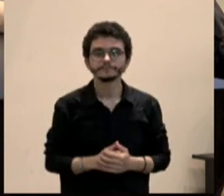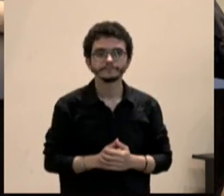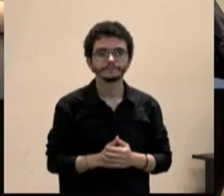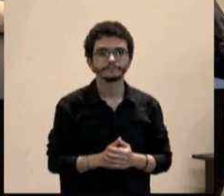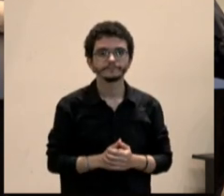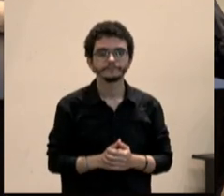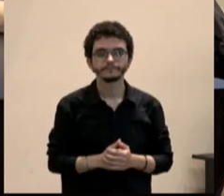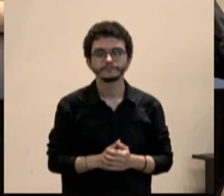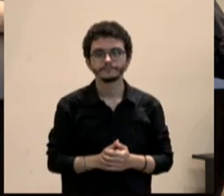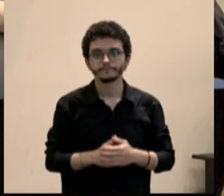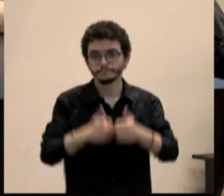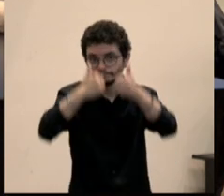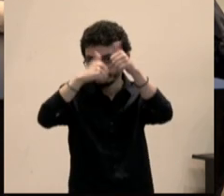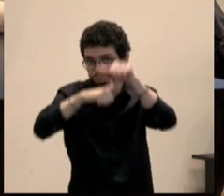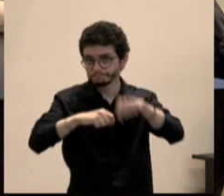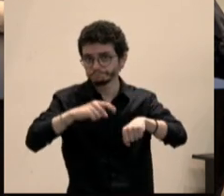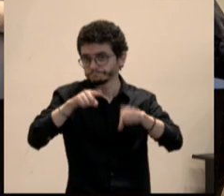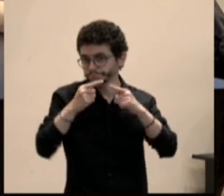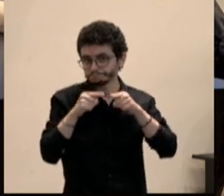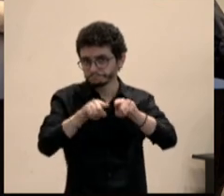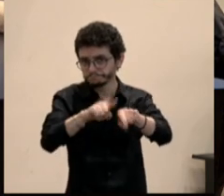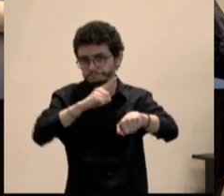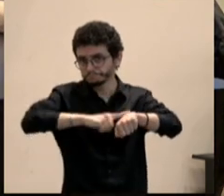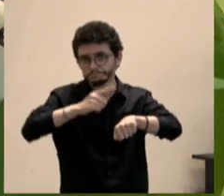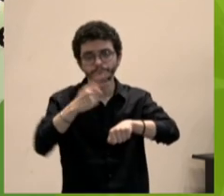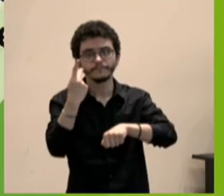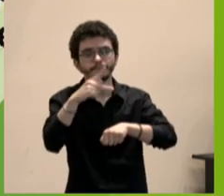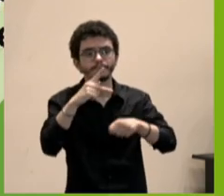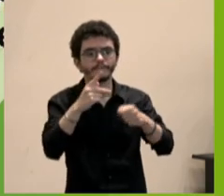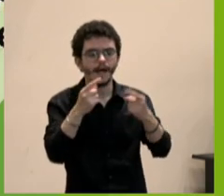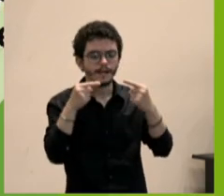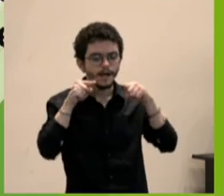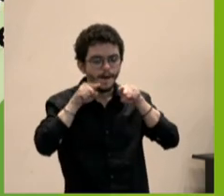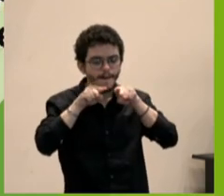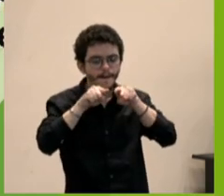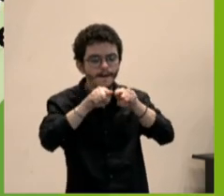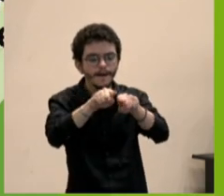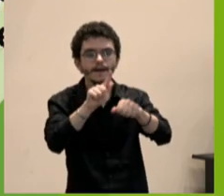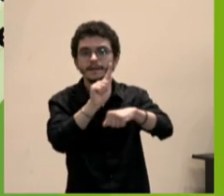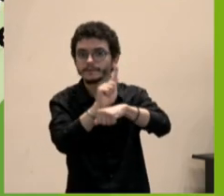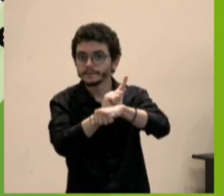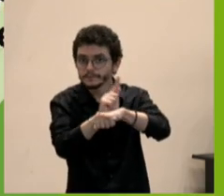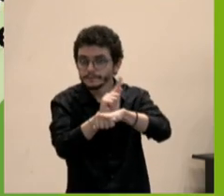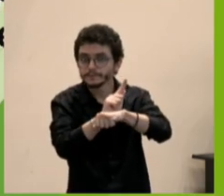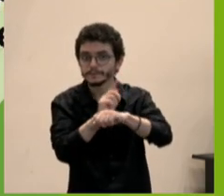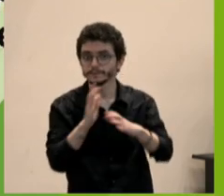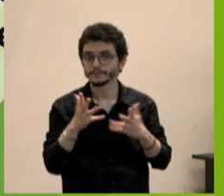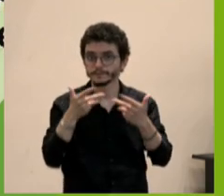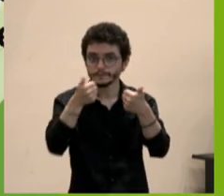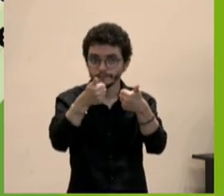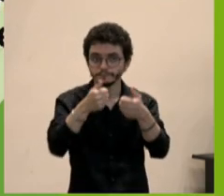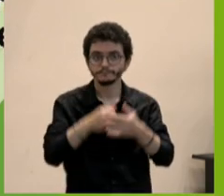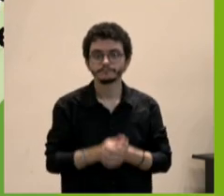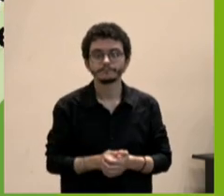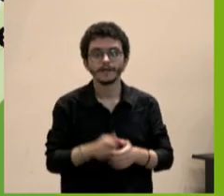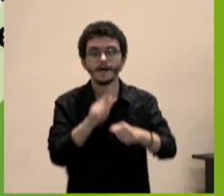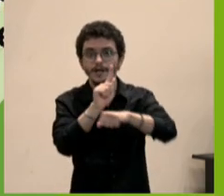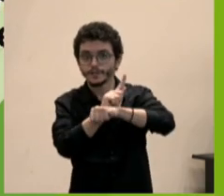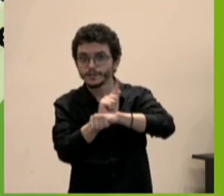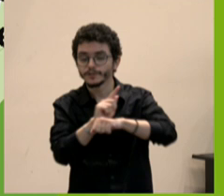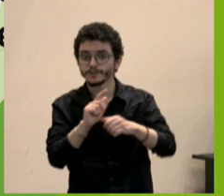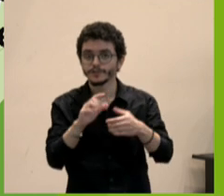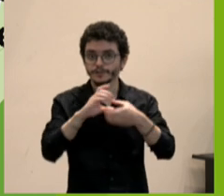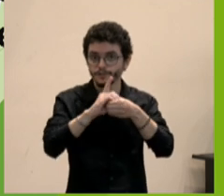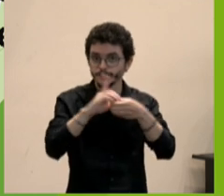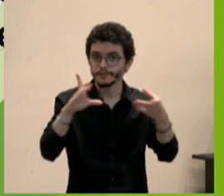A avaliação, ao mesmo tempo, né, ela está alinhada à gestão da qualidade, à gestão democrática e